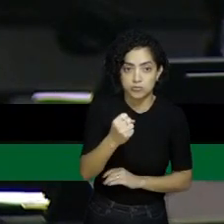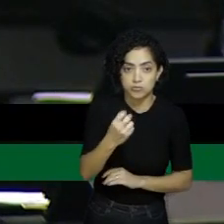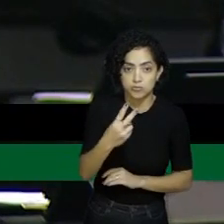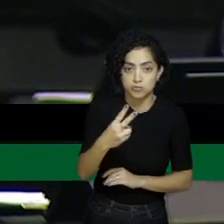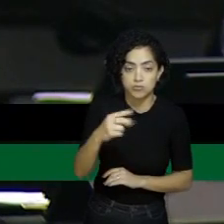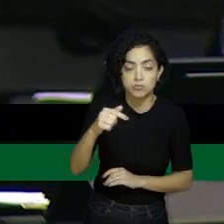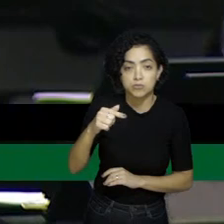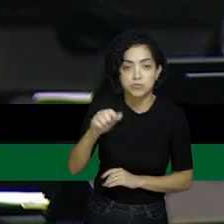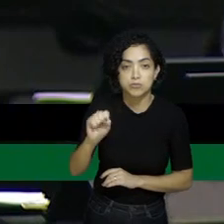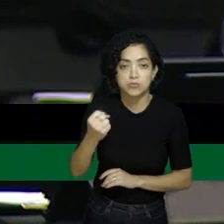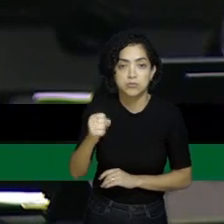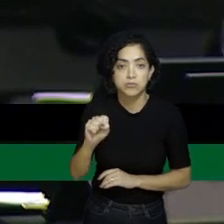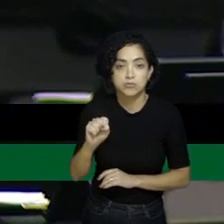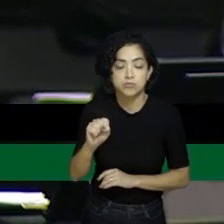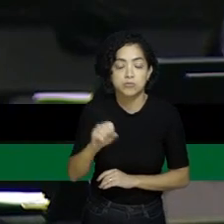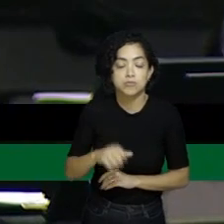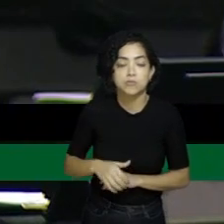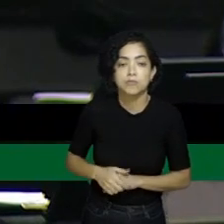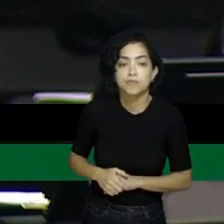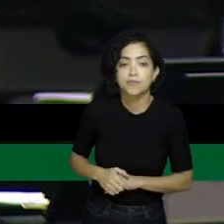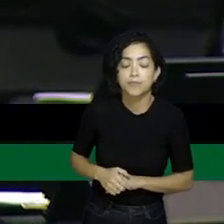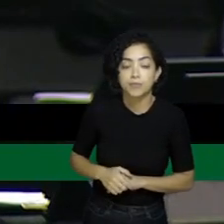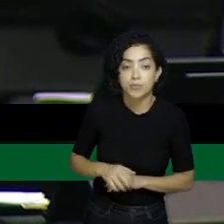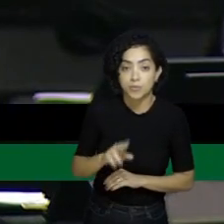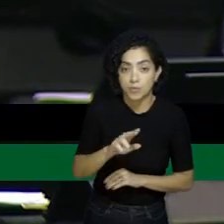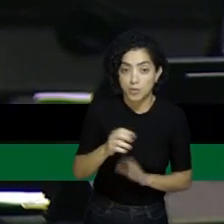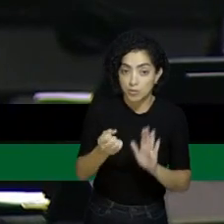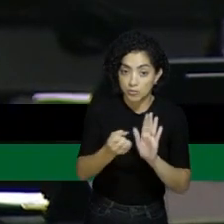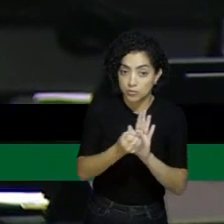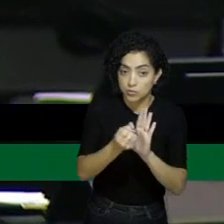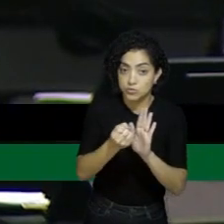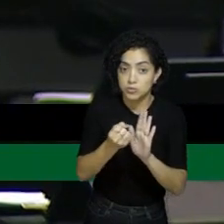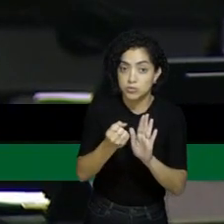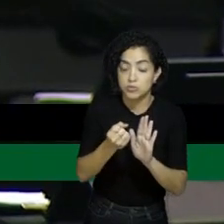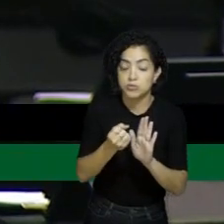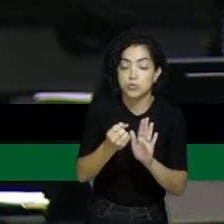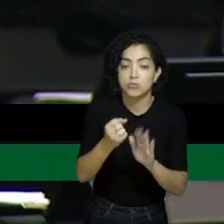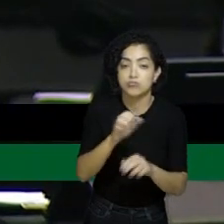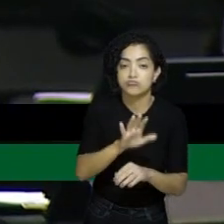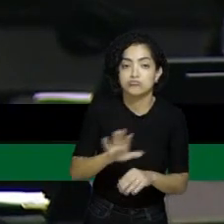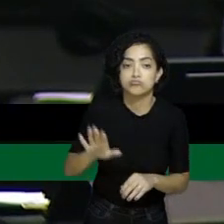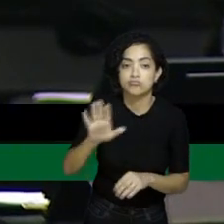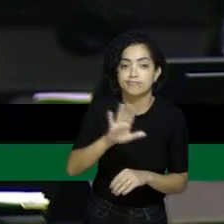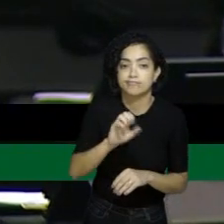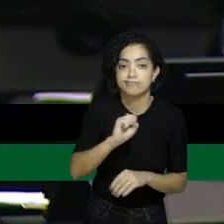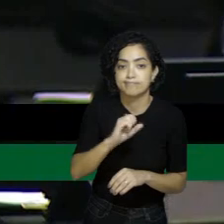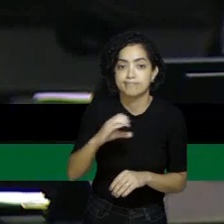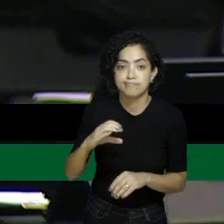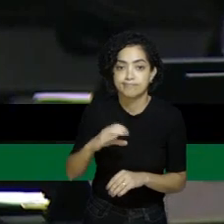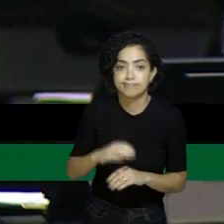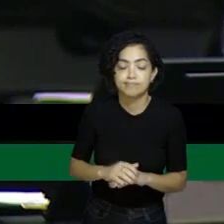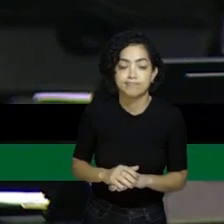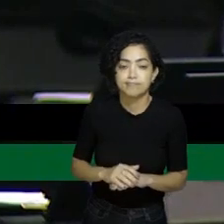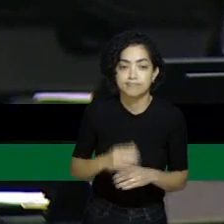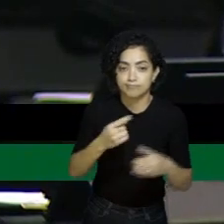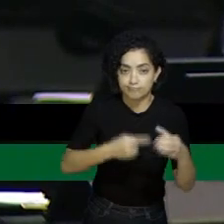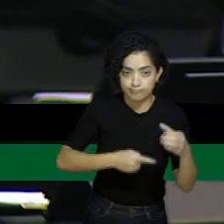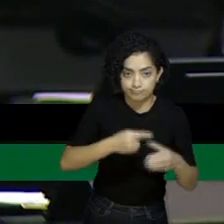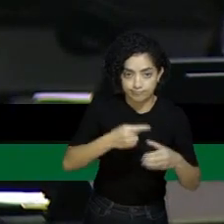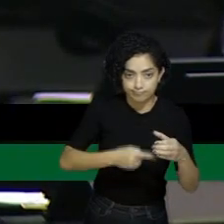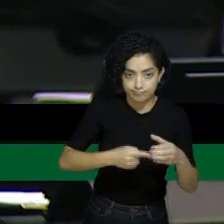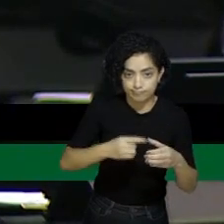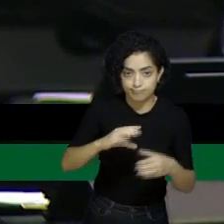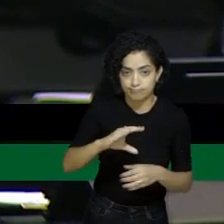18.178/2021, que consolida os atos normativos que concede o título de utilidade pública estadual no âmbito do Estado de Santa Catarina, pareceres favoráveis das comissões